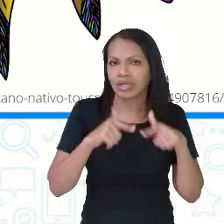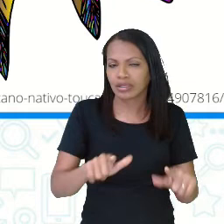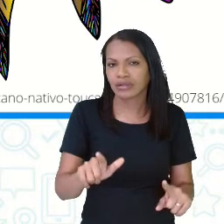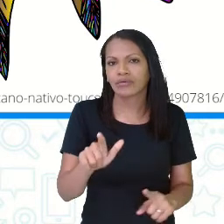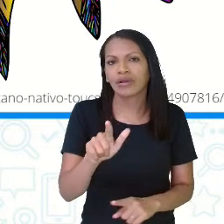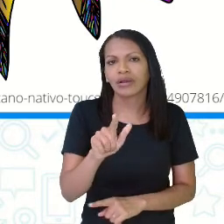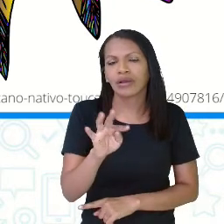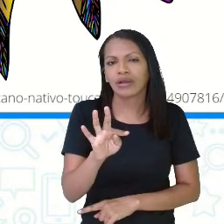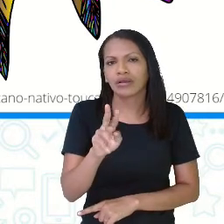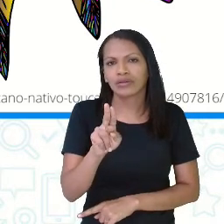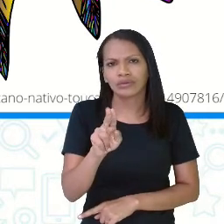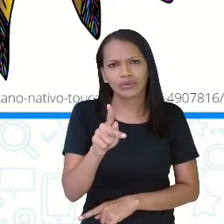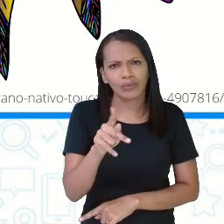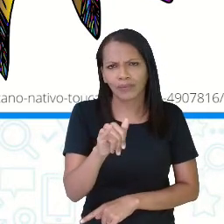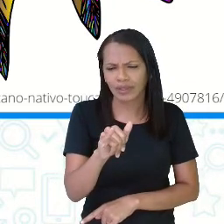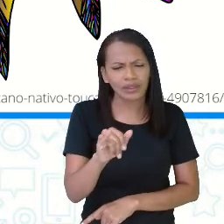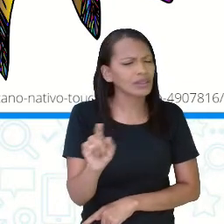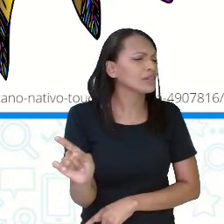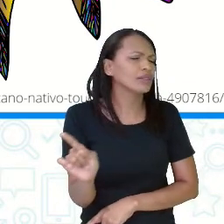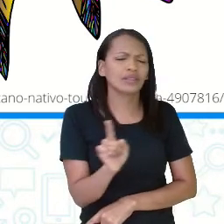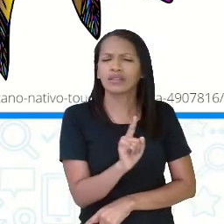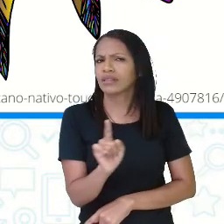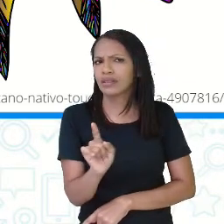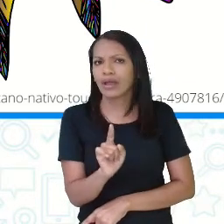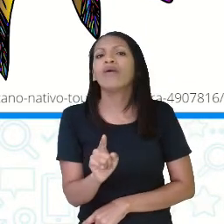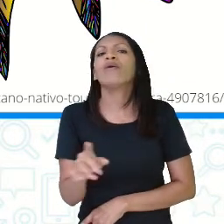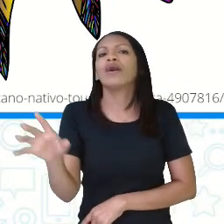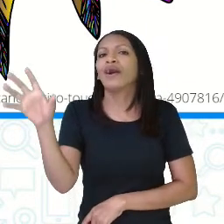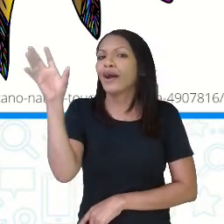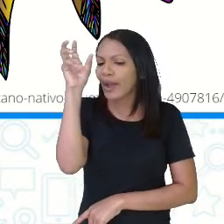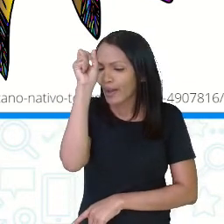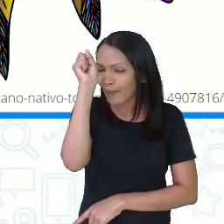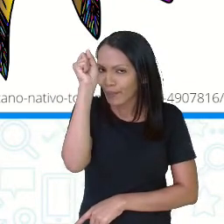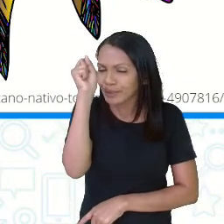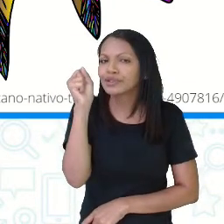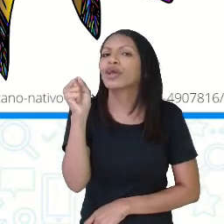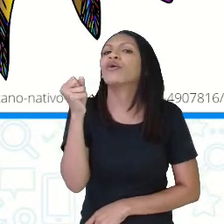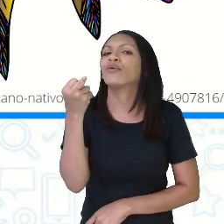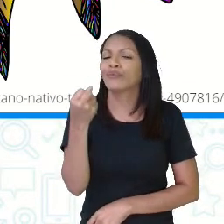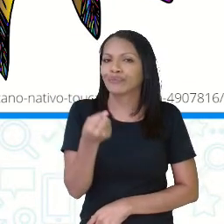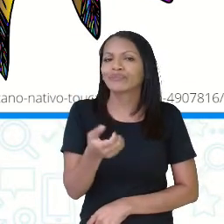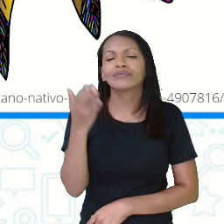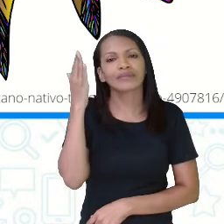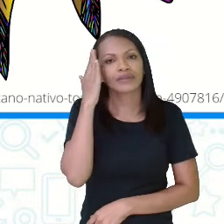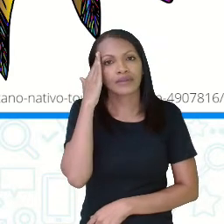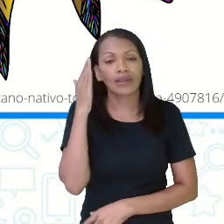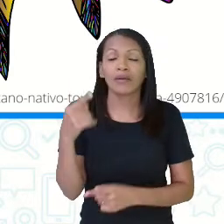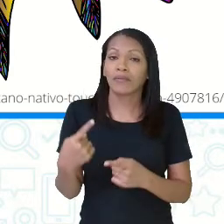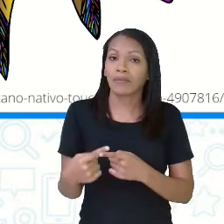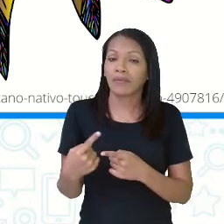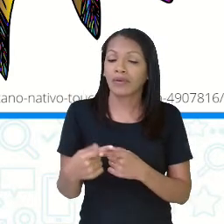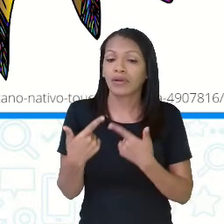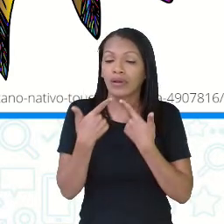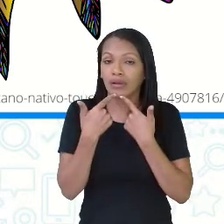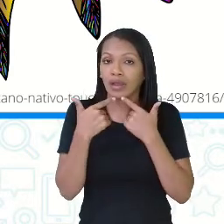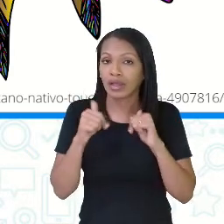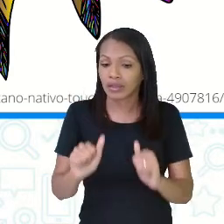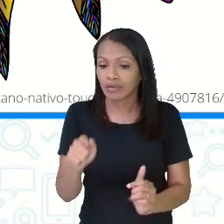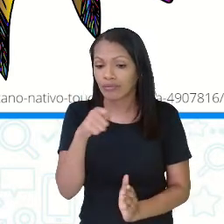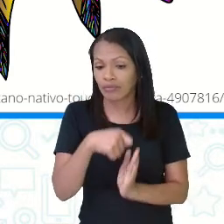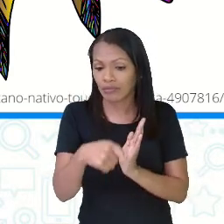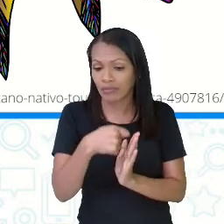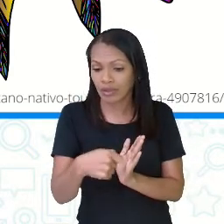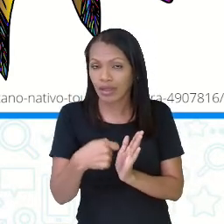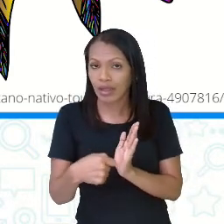sabe escrever, não é porque acontece muito isso, às vezes eles não têm o documento escrito, eles não têm a língua escrita, mas têm falada, e é